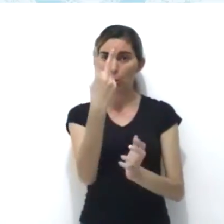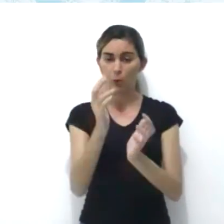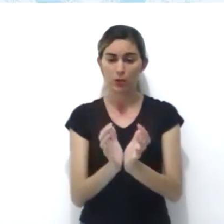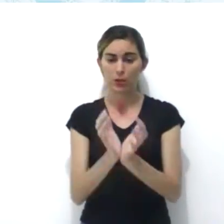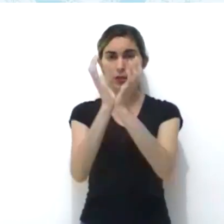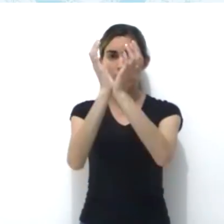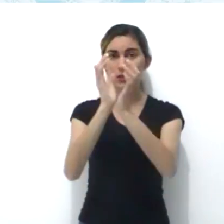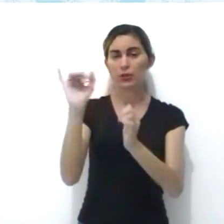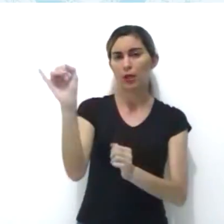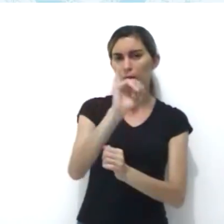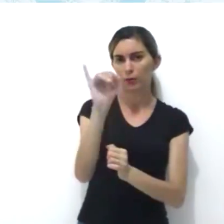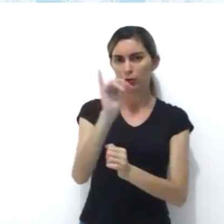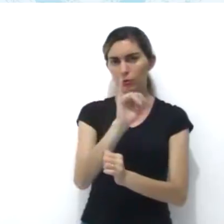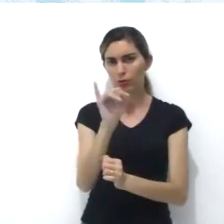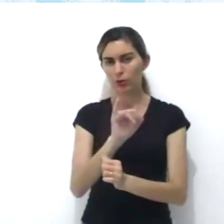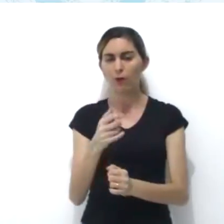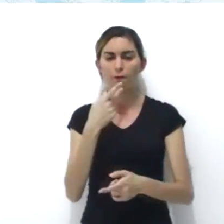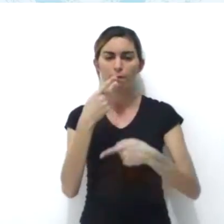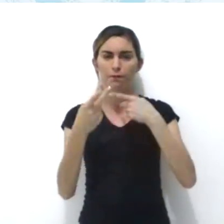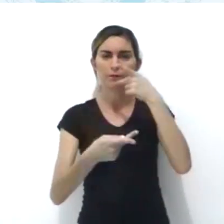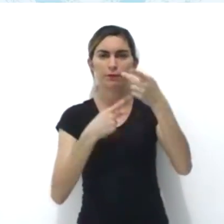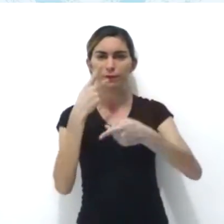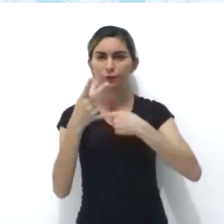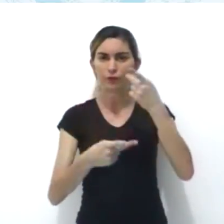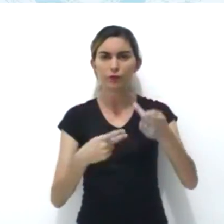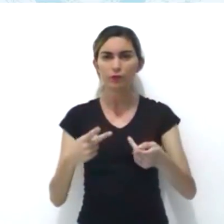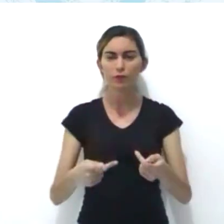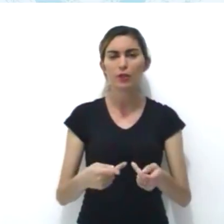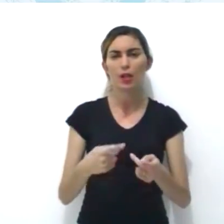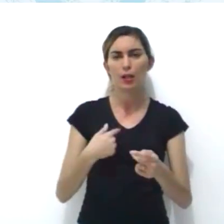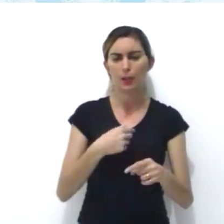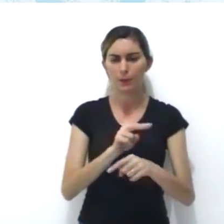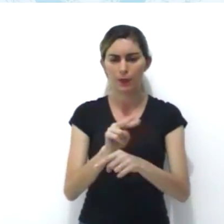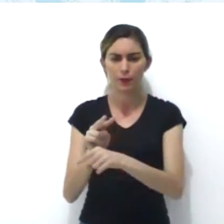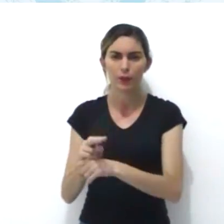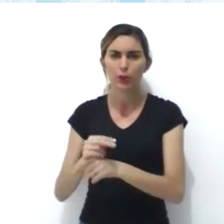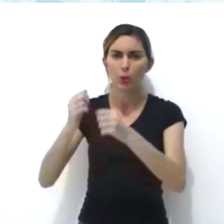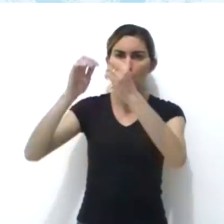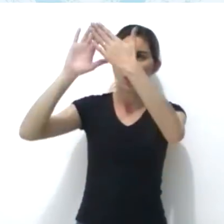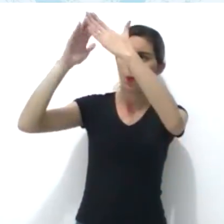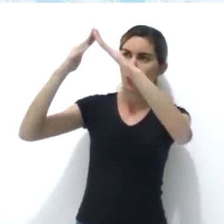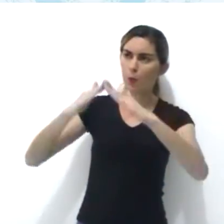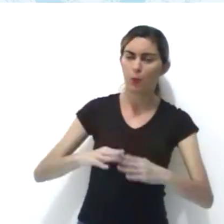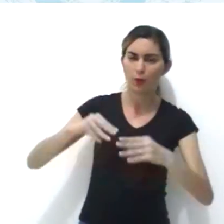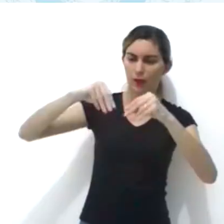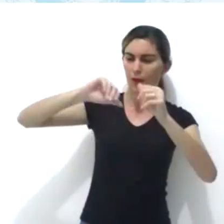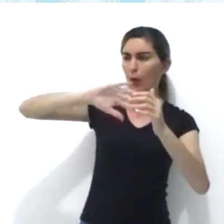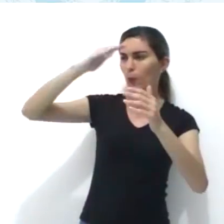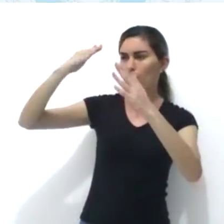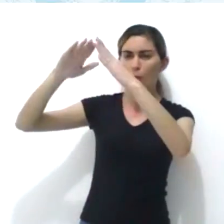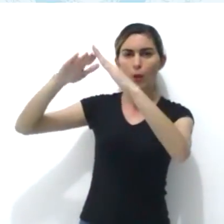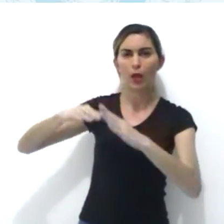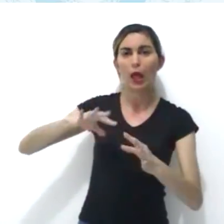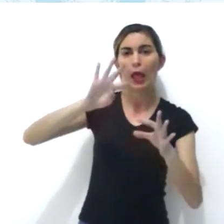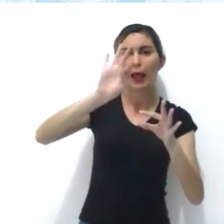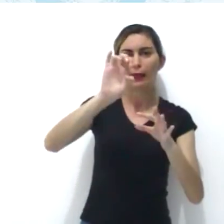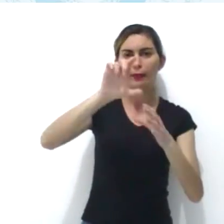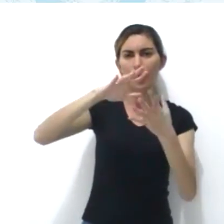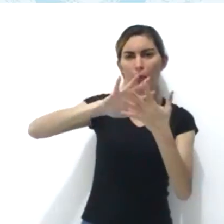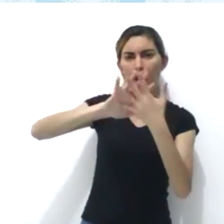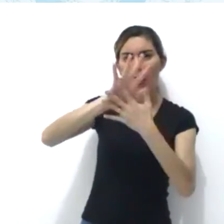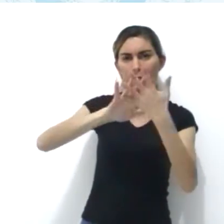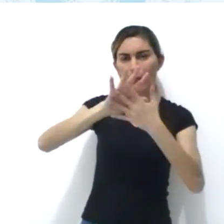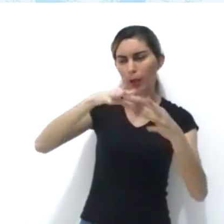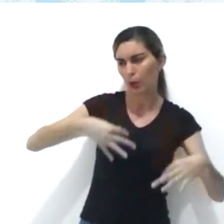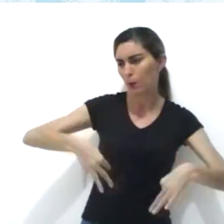2 prêmios, sendo um internacional, que fala sobre, né, o prevenindo o deslizamento de barreiras, uma tela impermeável